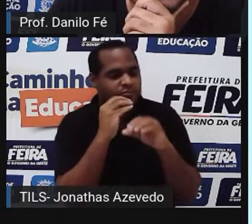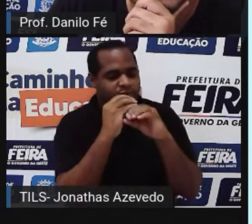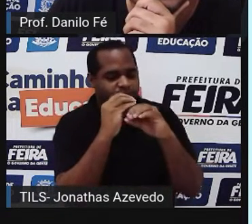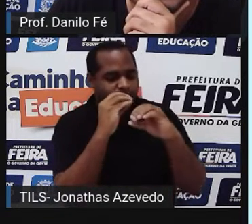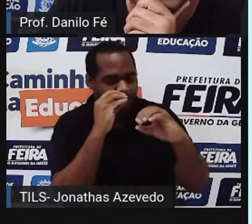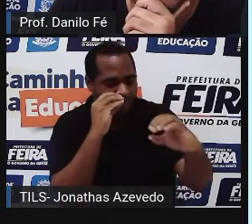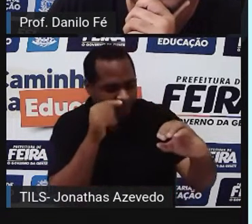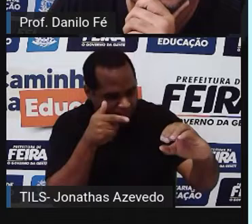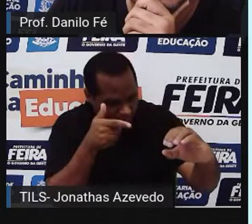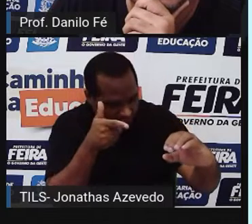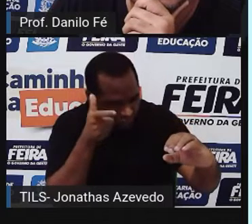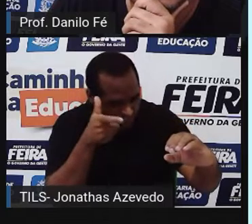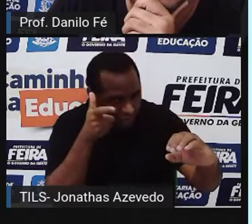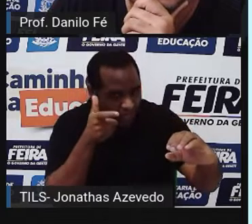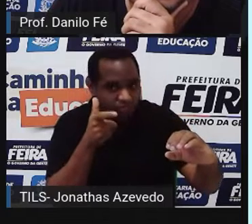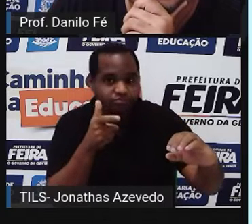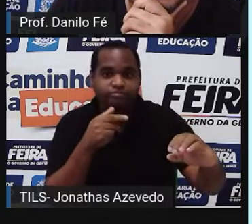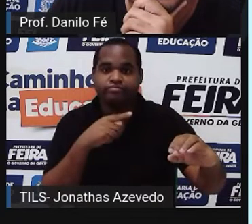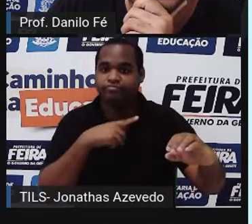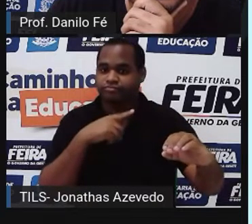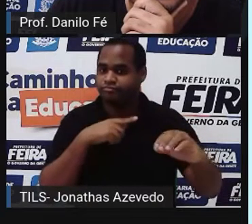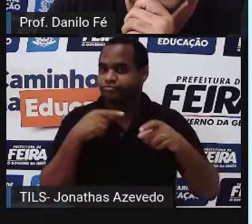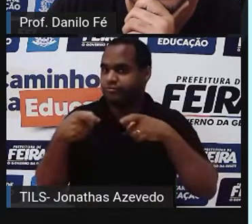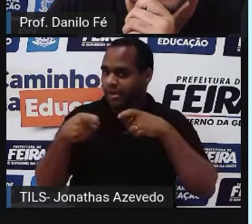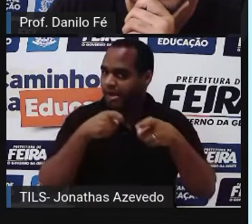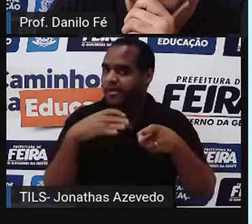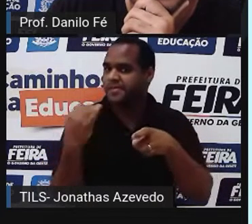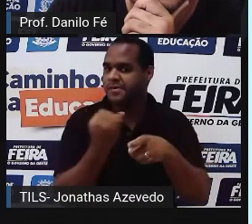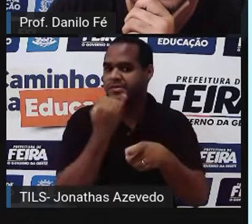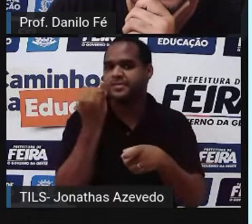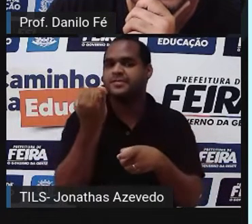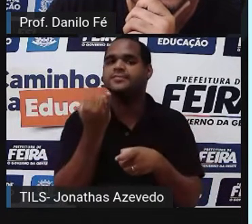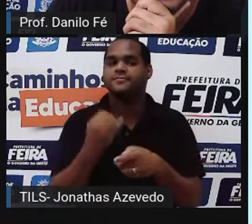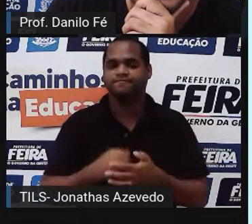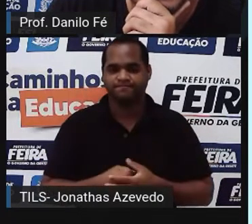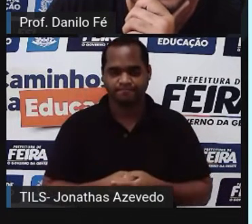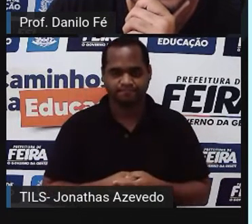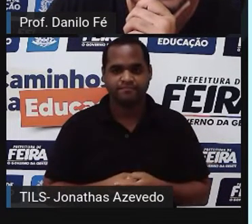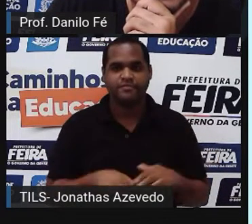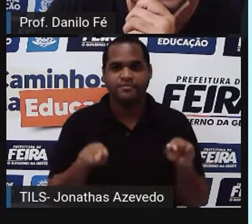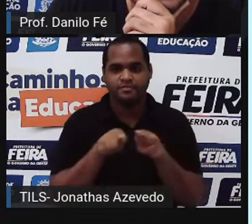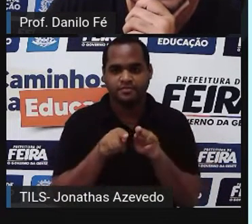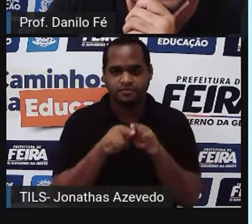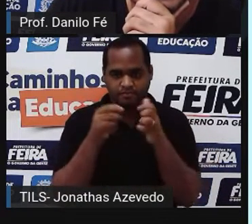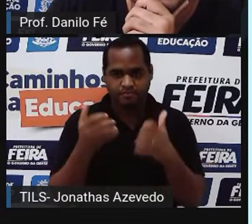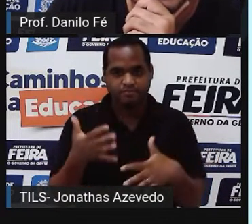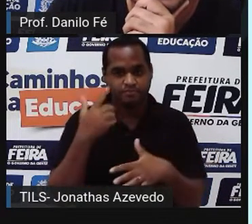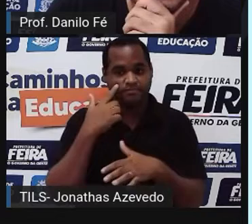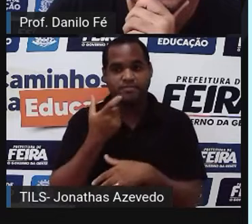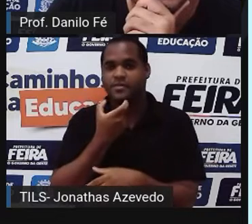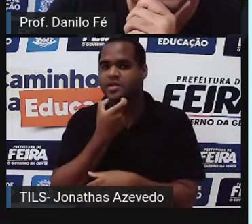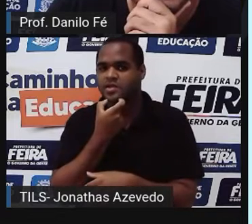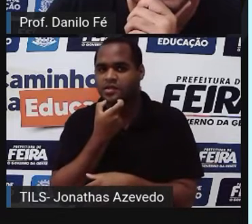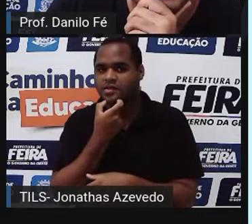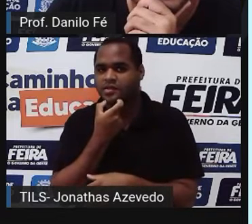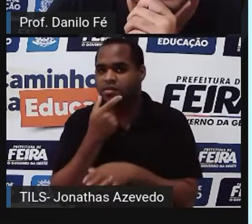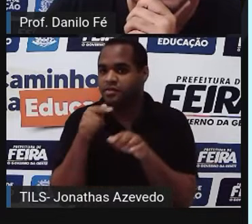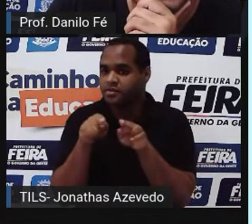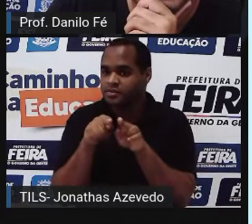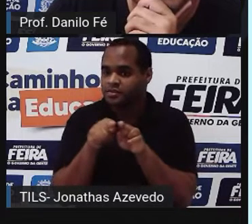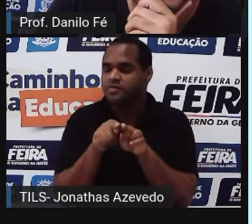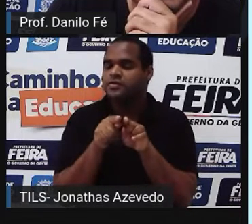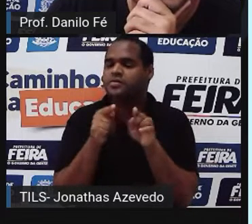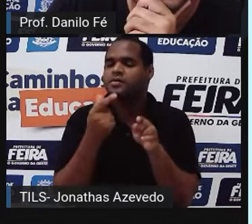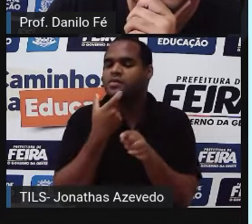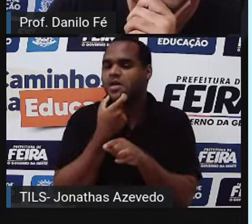alemães. É muito interessante a história dessa guerra aqui. Mas, e aqui a Inglaterra, né? A Inglaterra